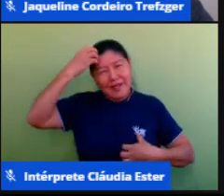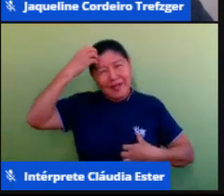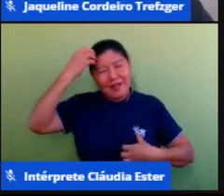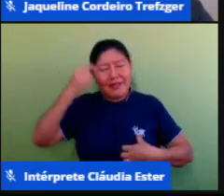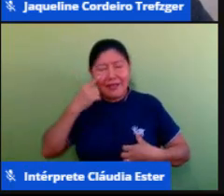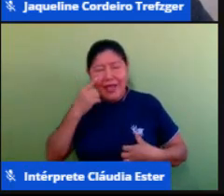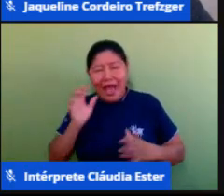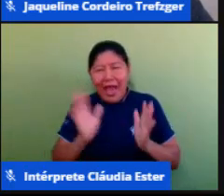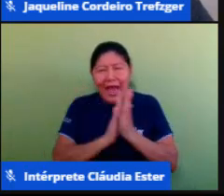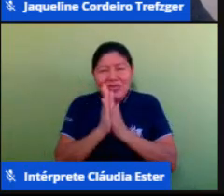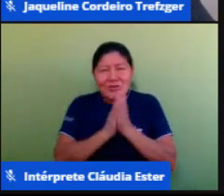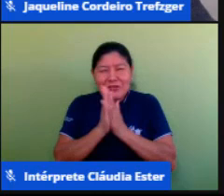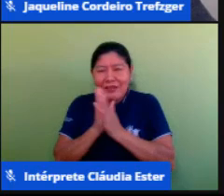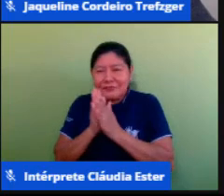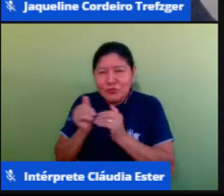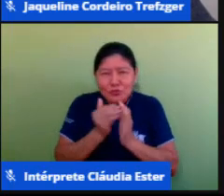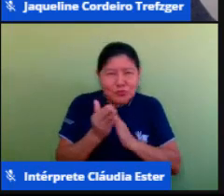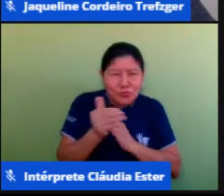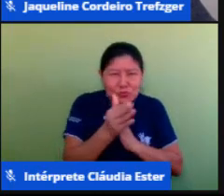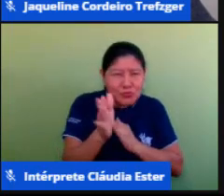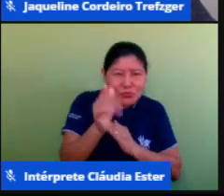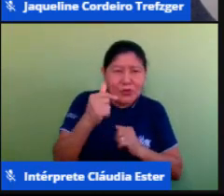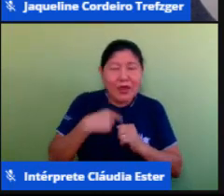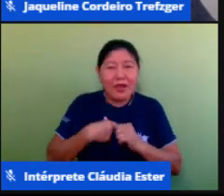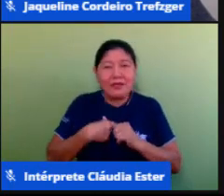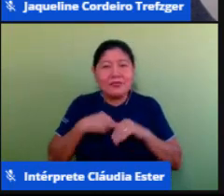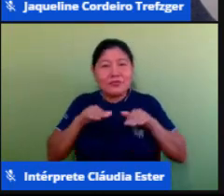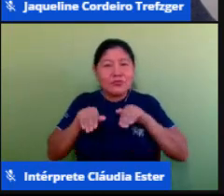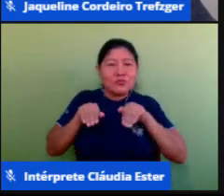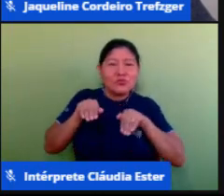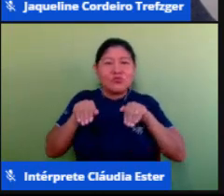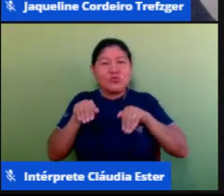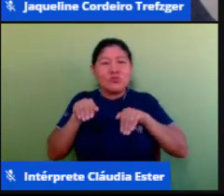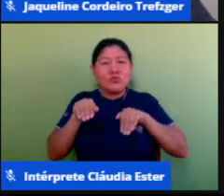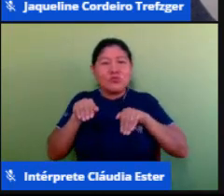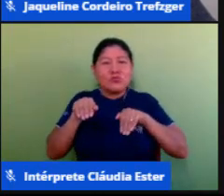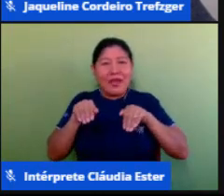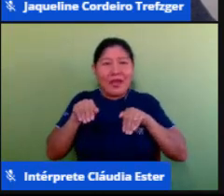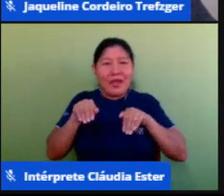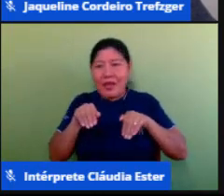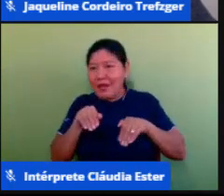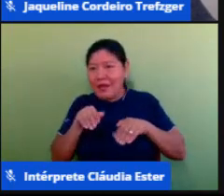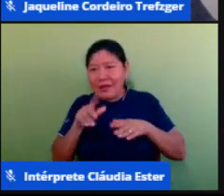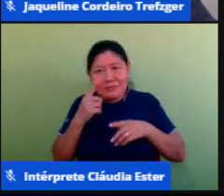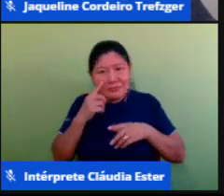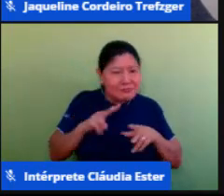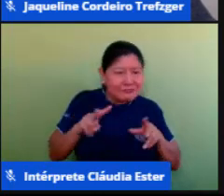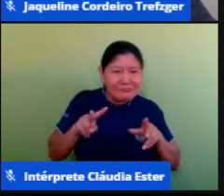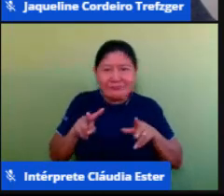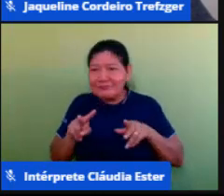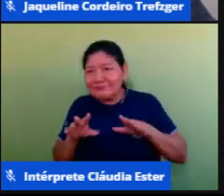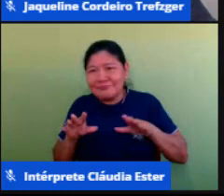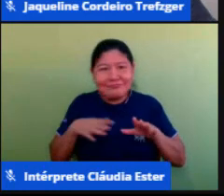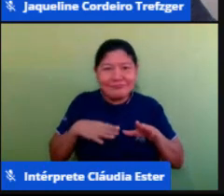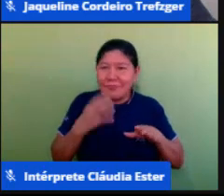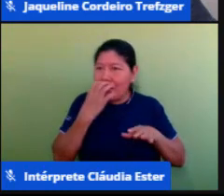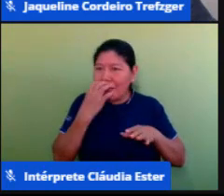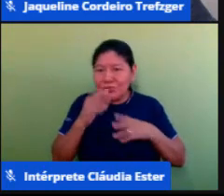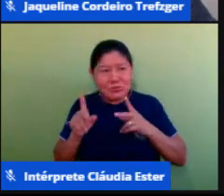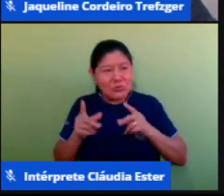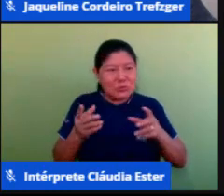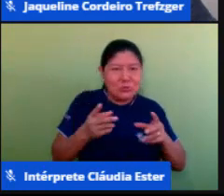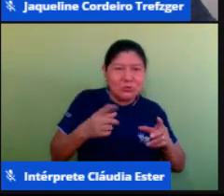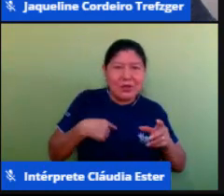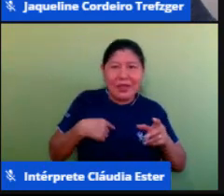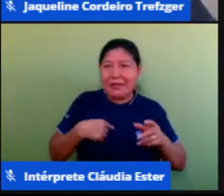perseguição. Os pinguins estavam mais perdidos que cachorro em dia de mudança e eram